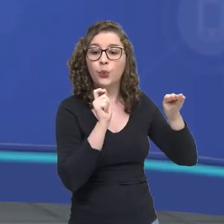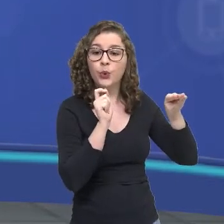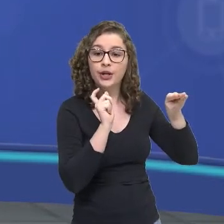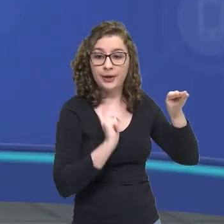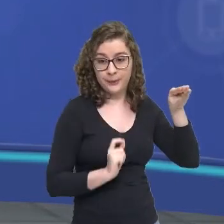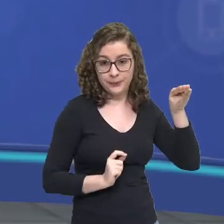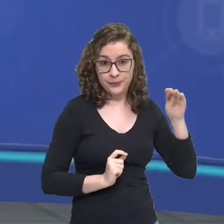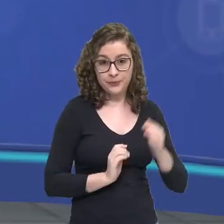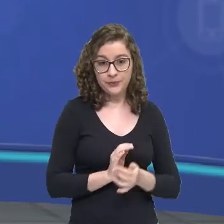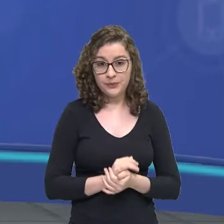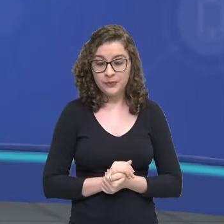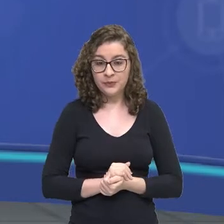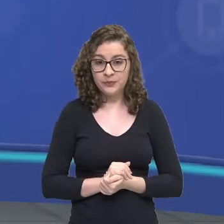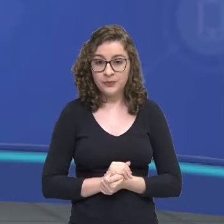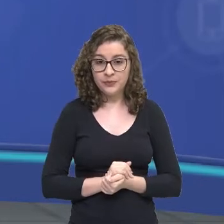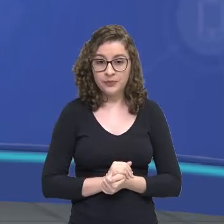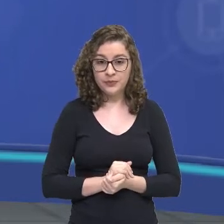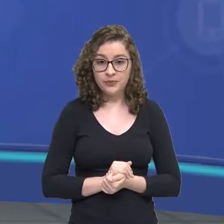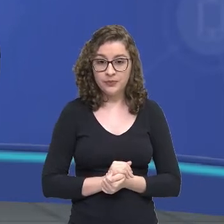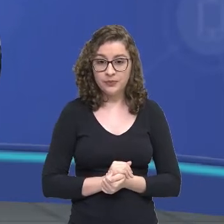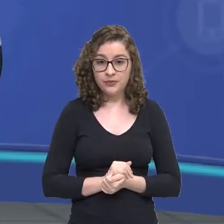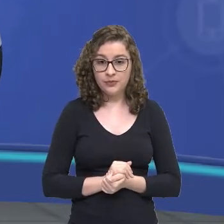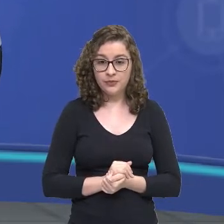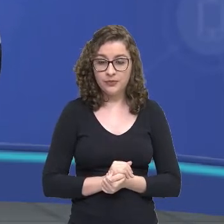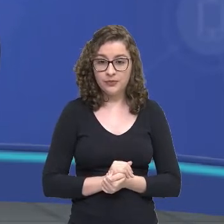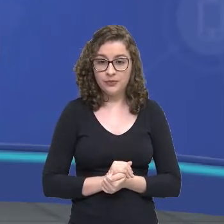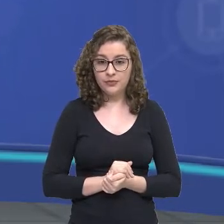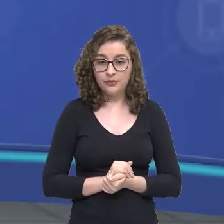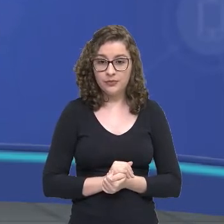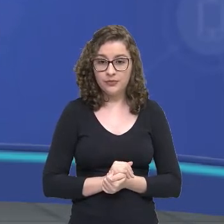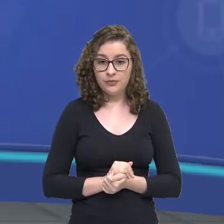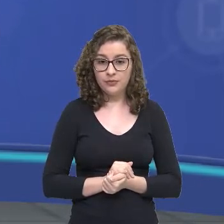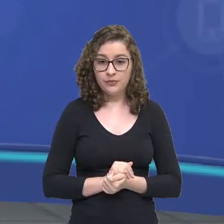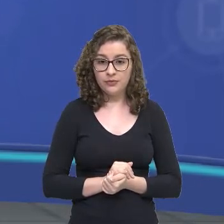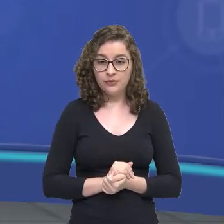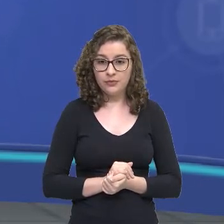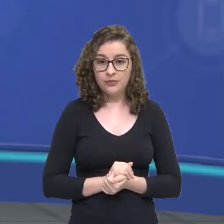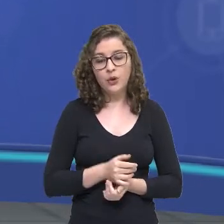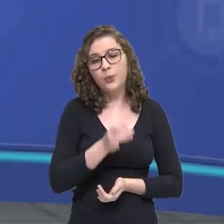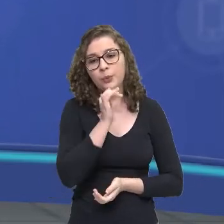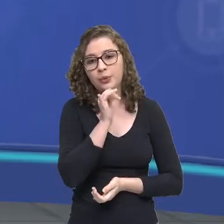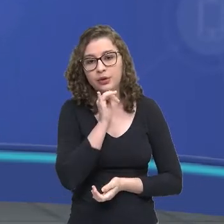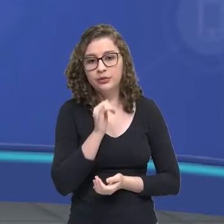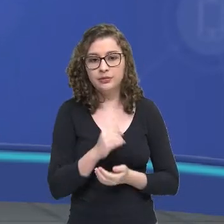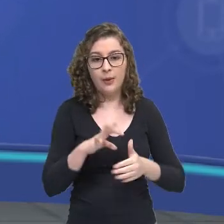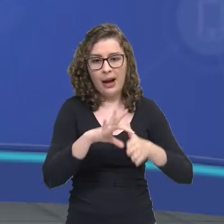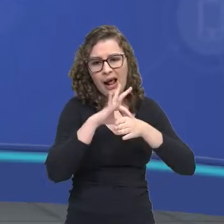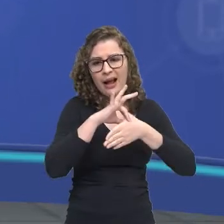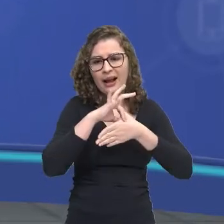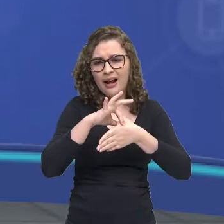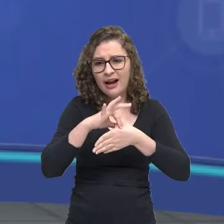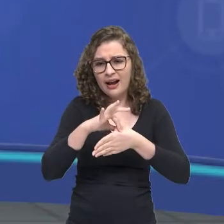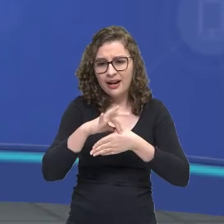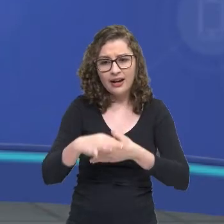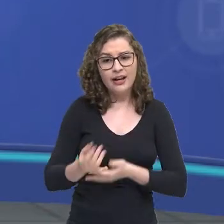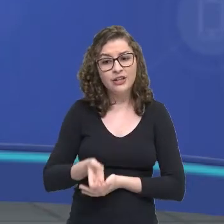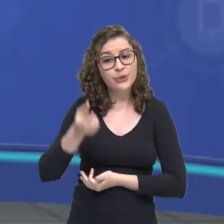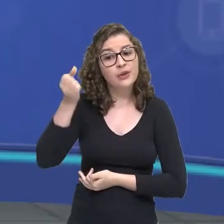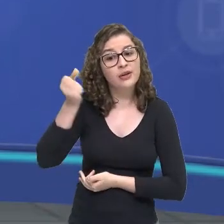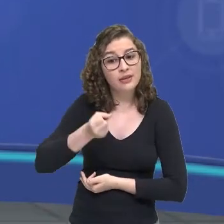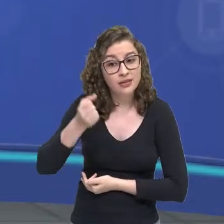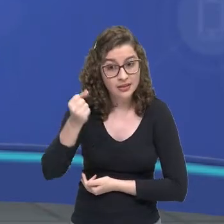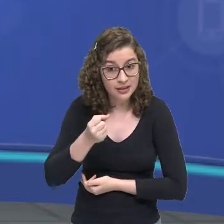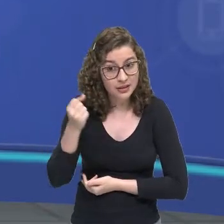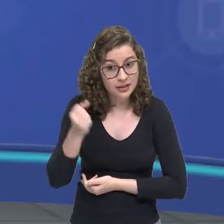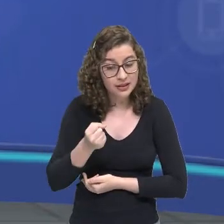elas podem aí ser, né, aplicadas, a gente pode né, colocar, por exemplo, carnes e